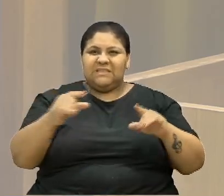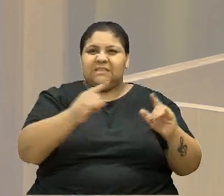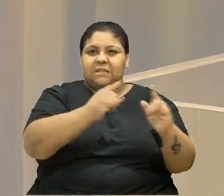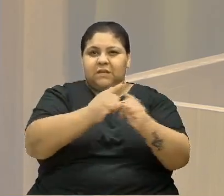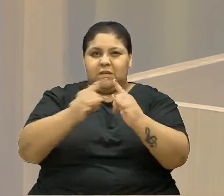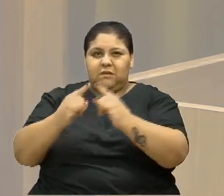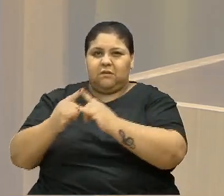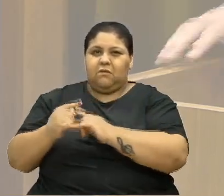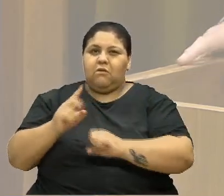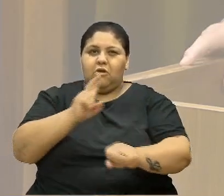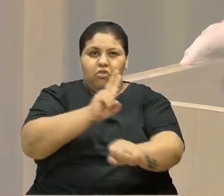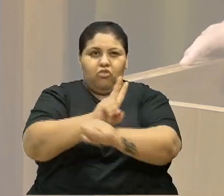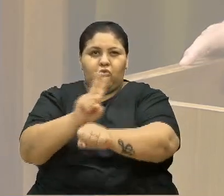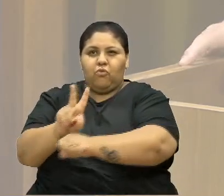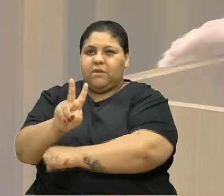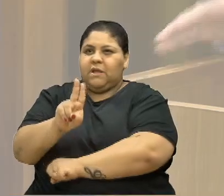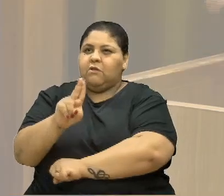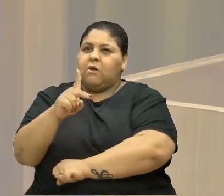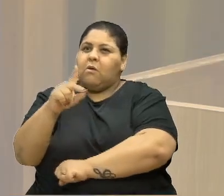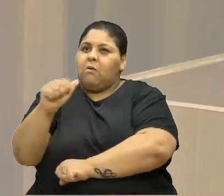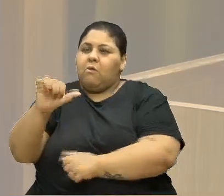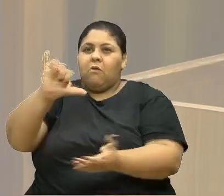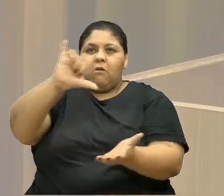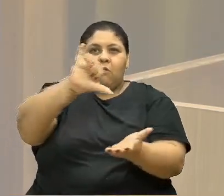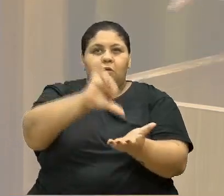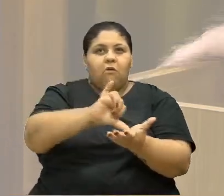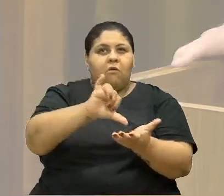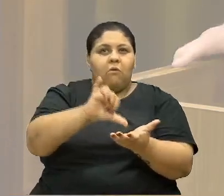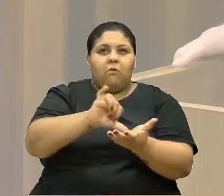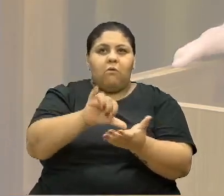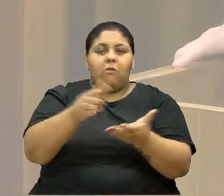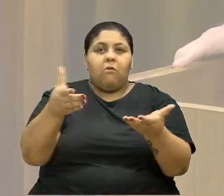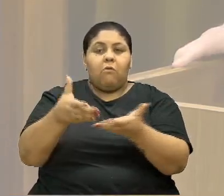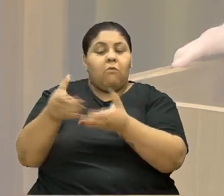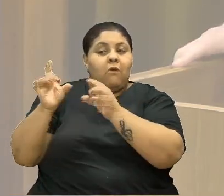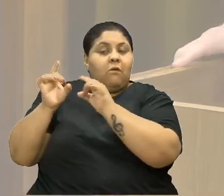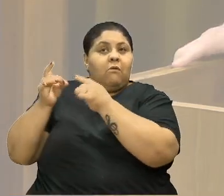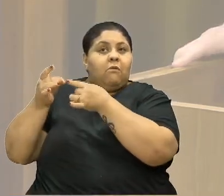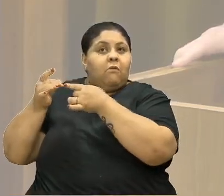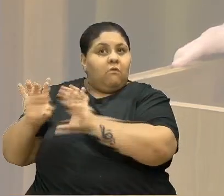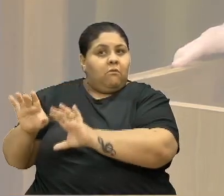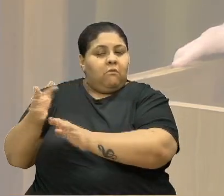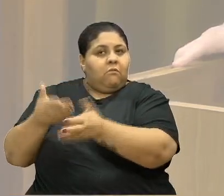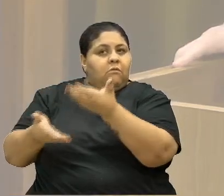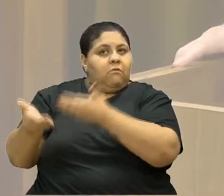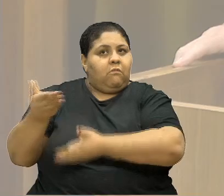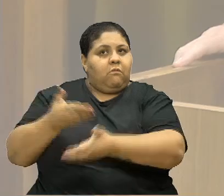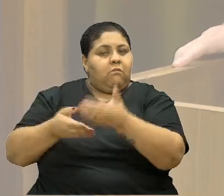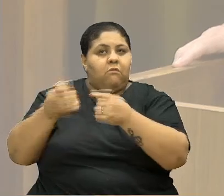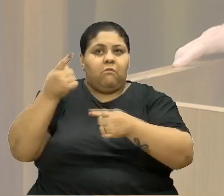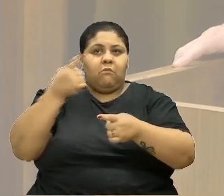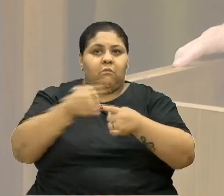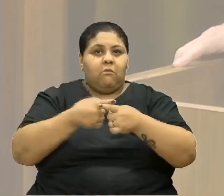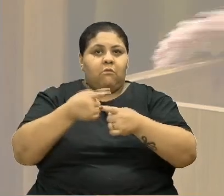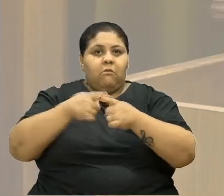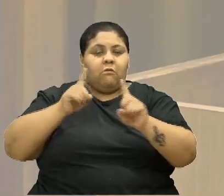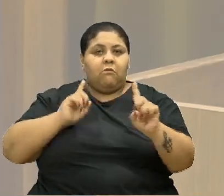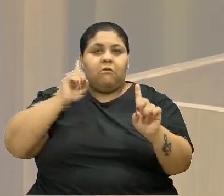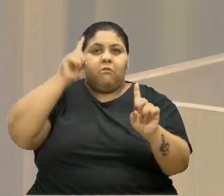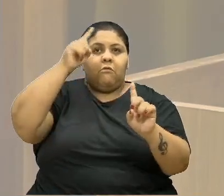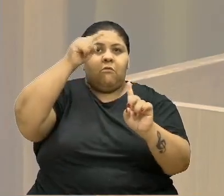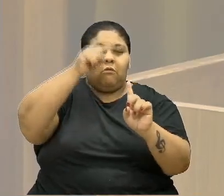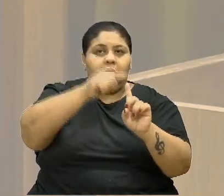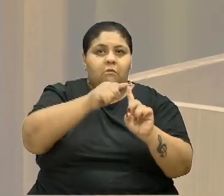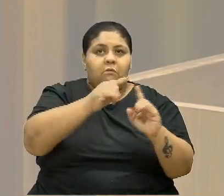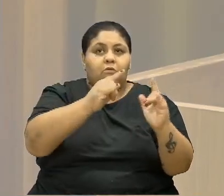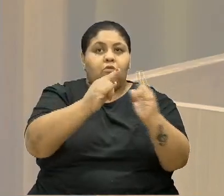no gerenciamento da UPA Central, ela está deixando de atender, porque a Ideias, o